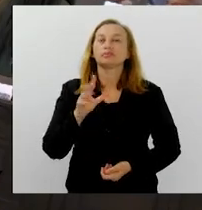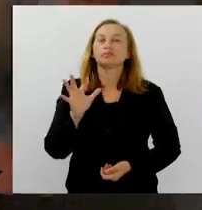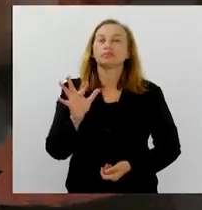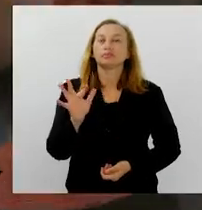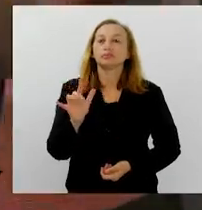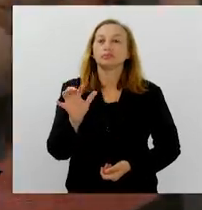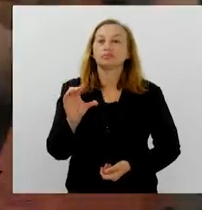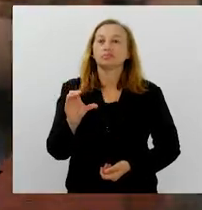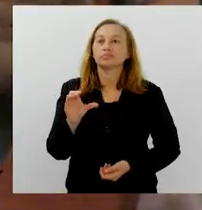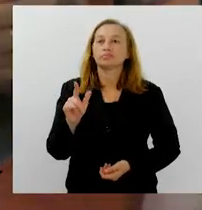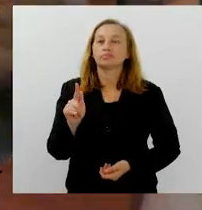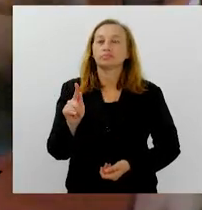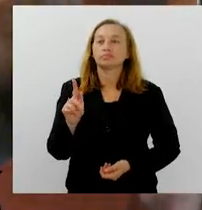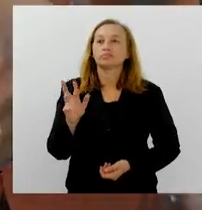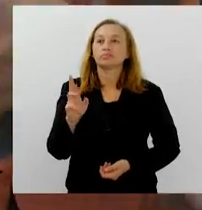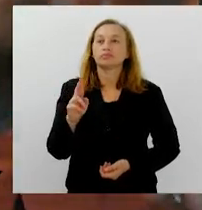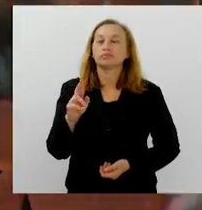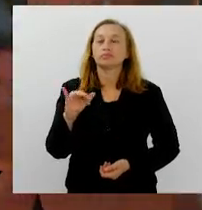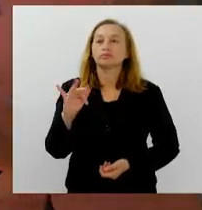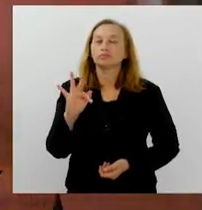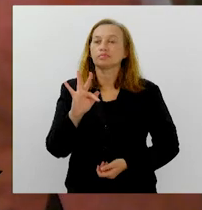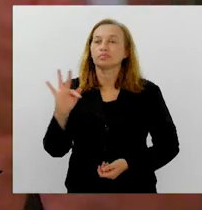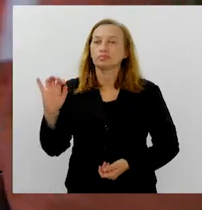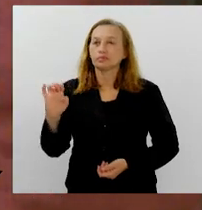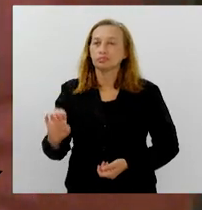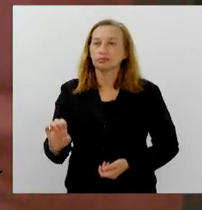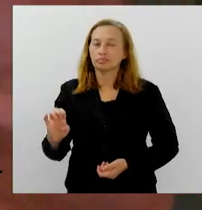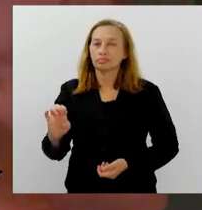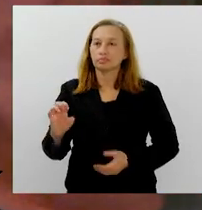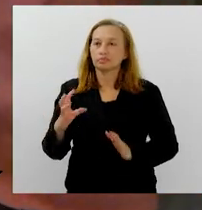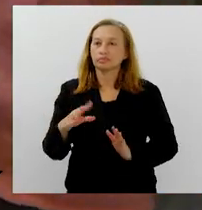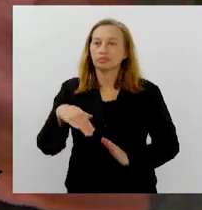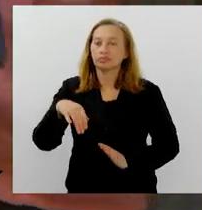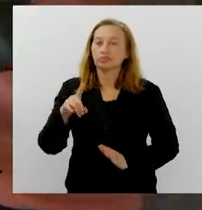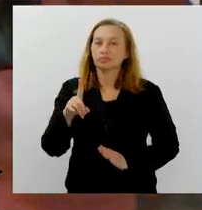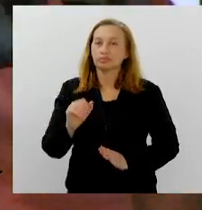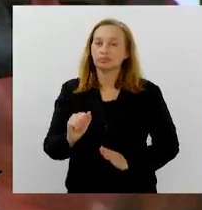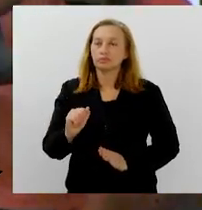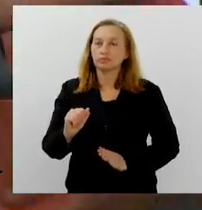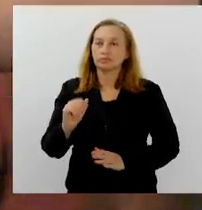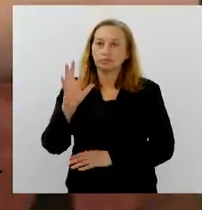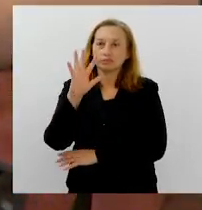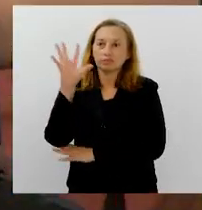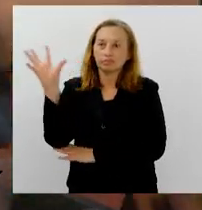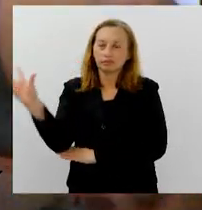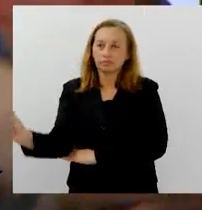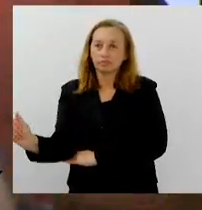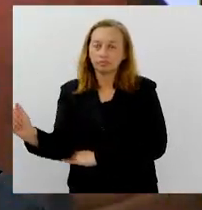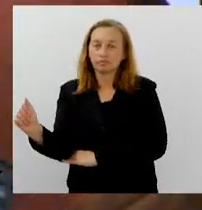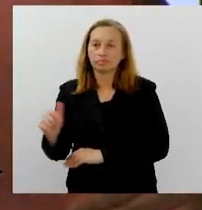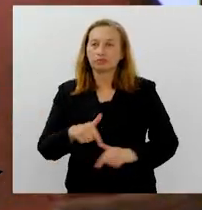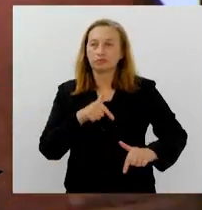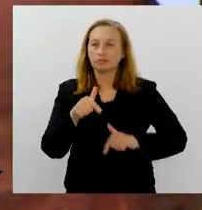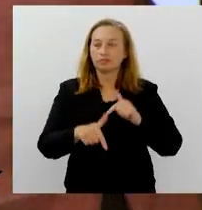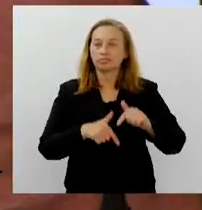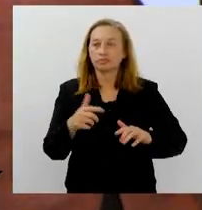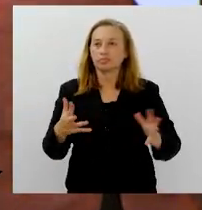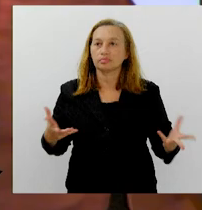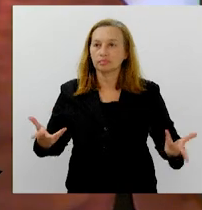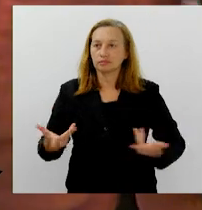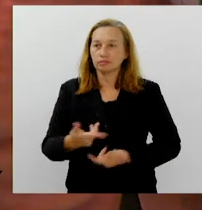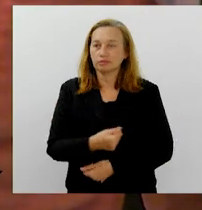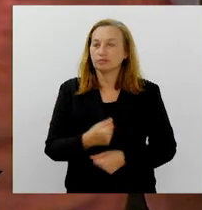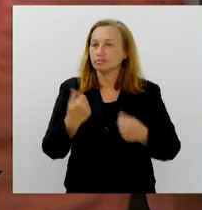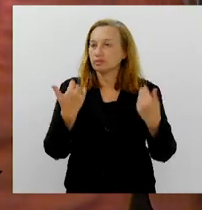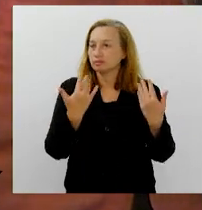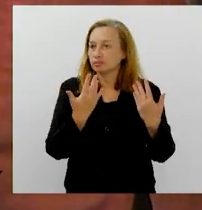grife de moda afro, né? É lá da sua terra, tem um trabalho maravilhoso, né? Então, quero